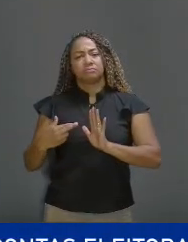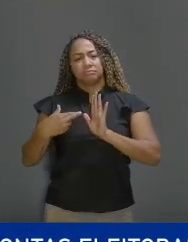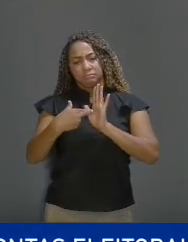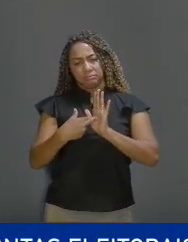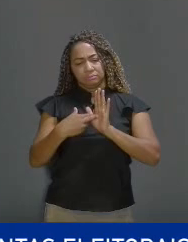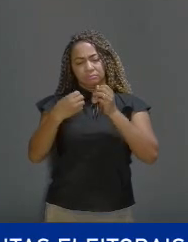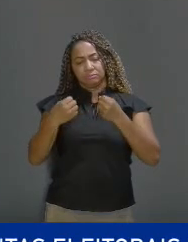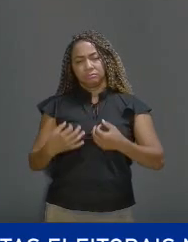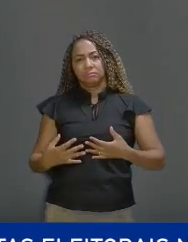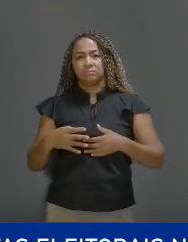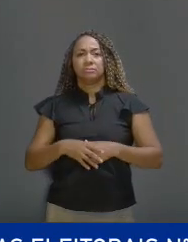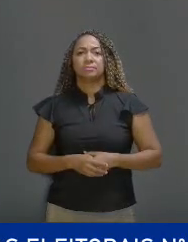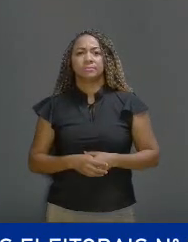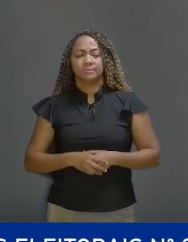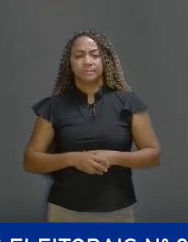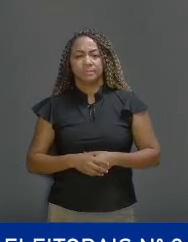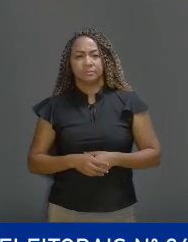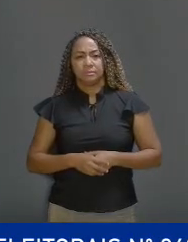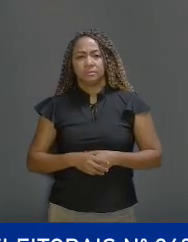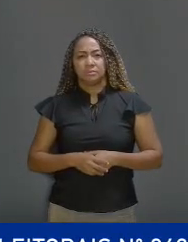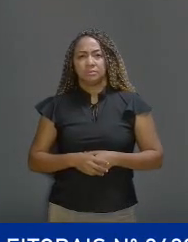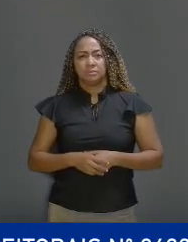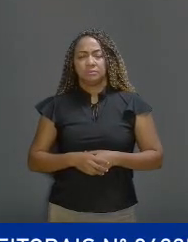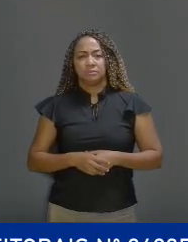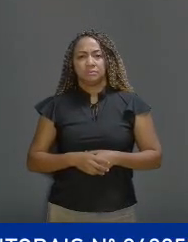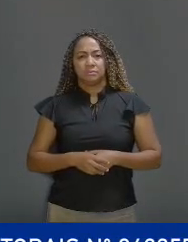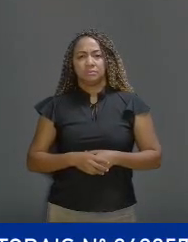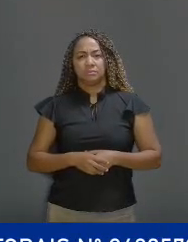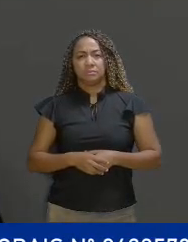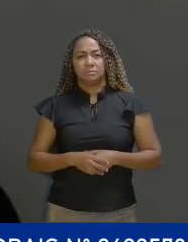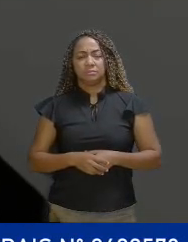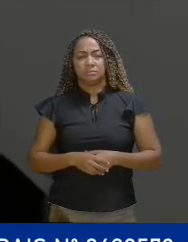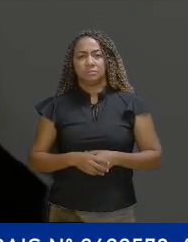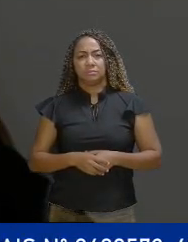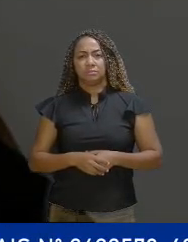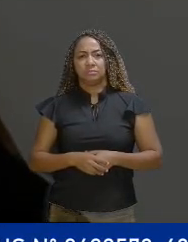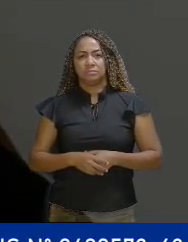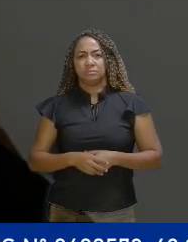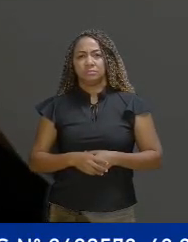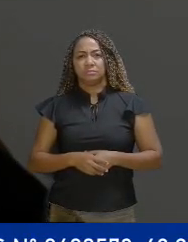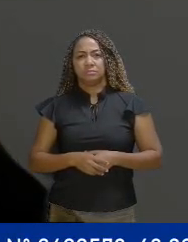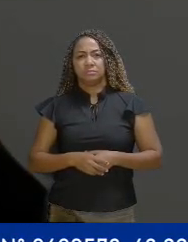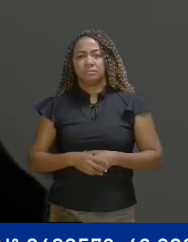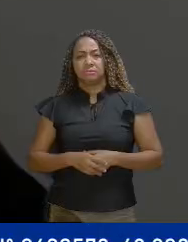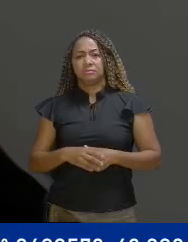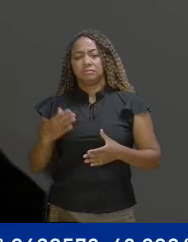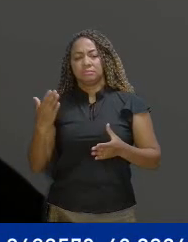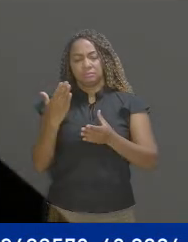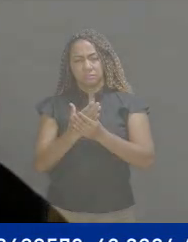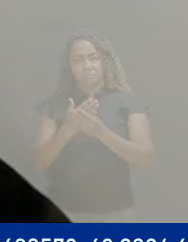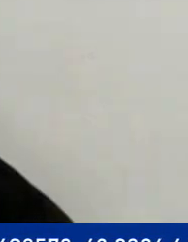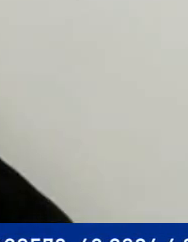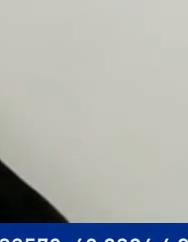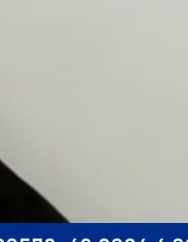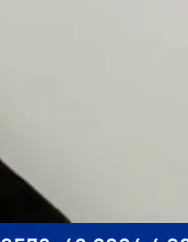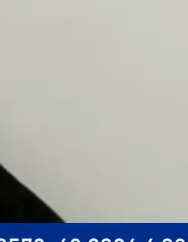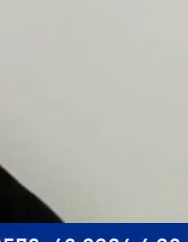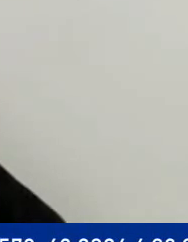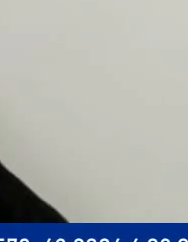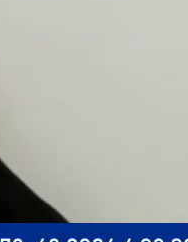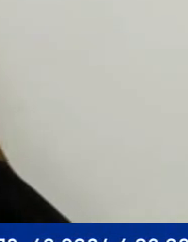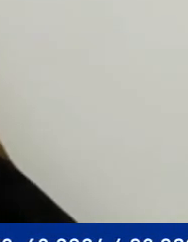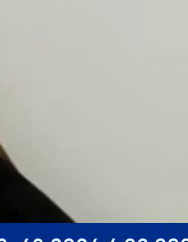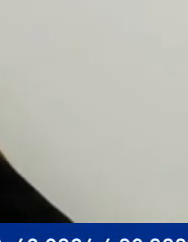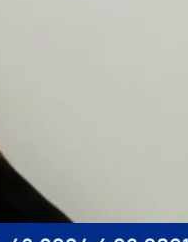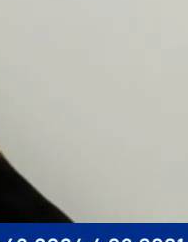a palavra. Cuida-se os autos de recurso eleitoral interposto